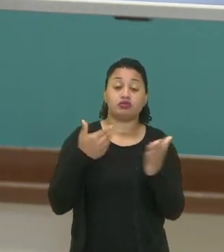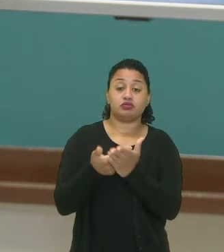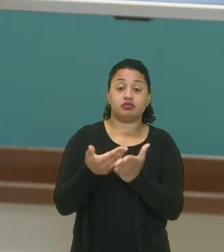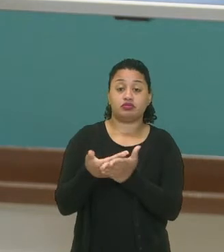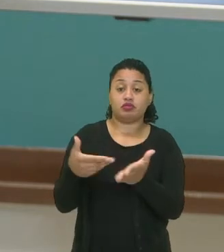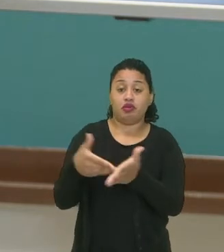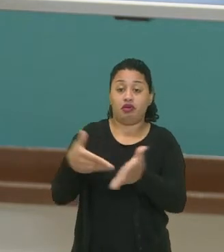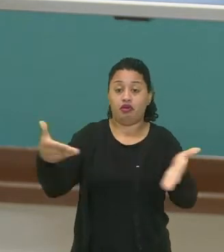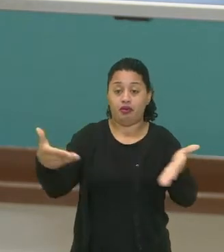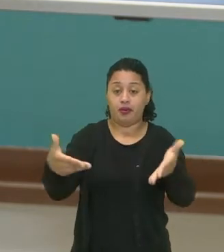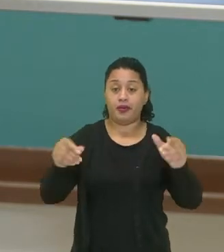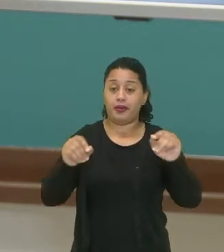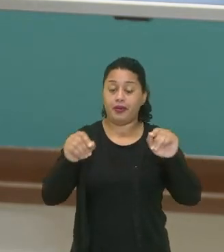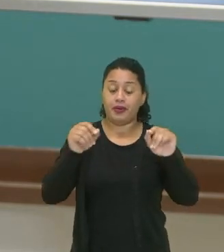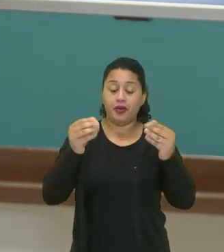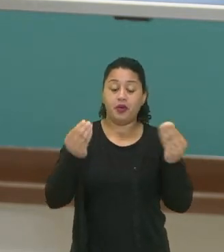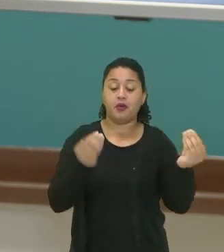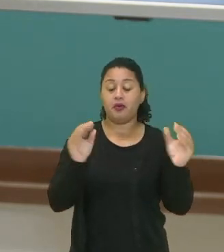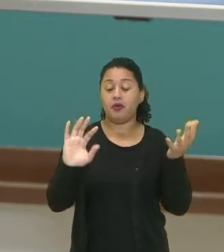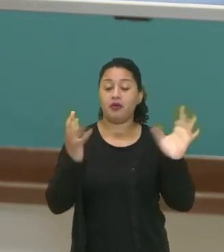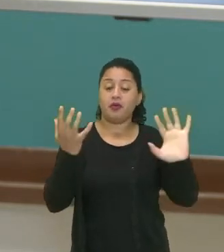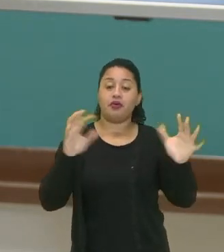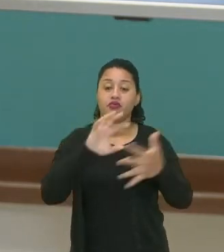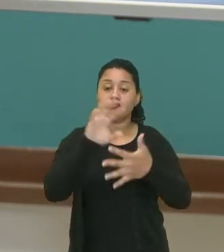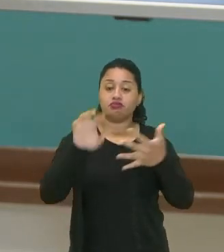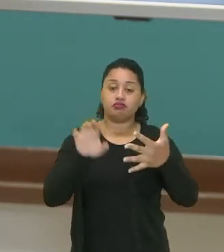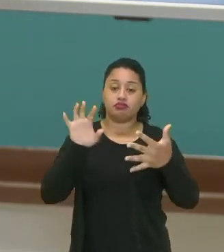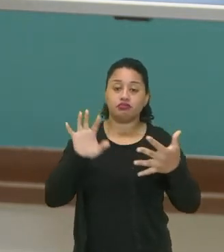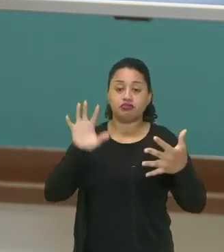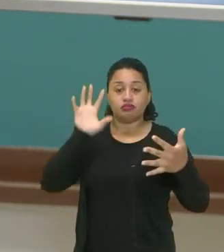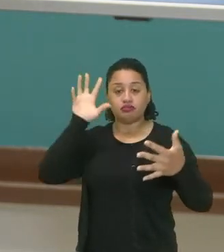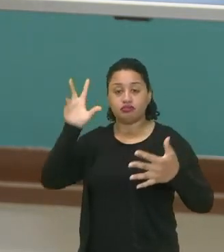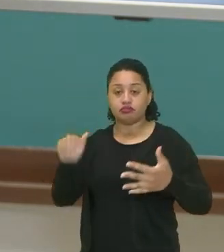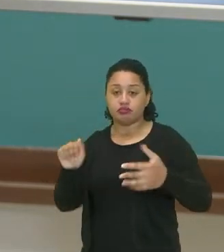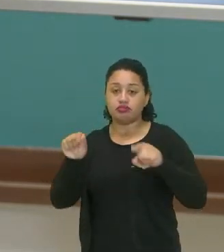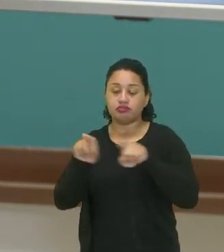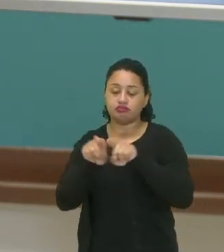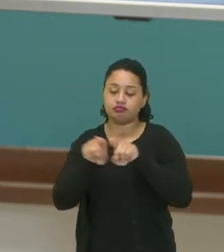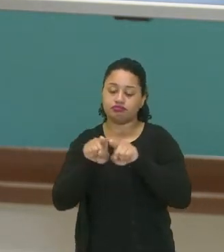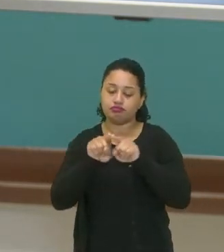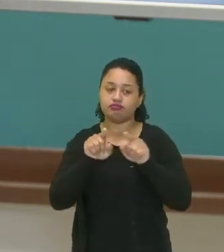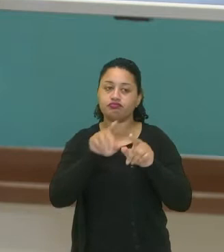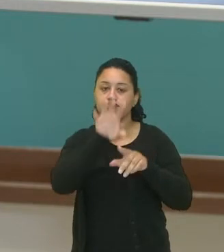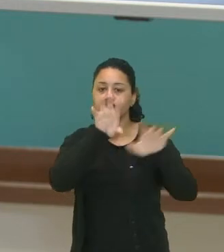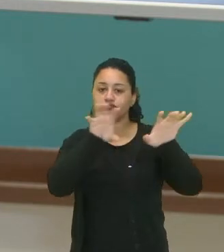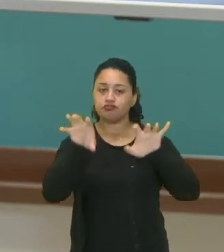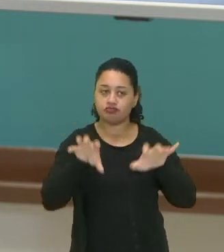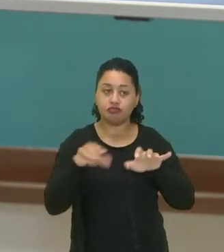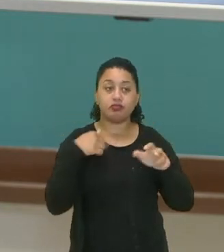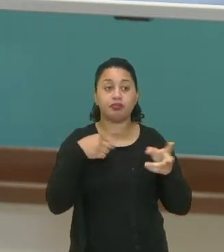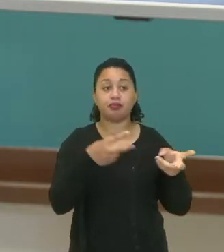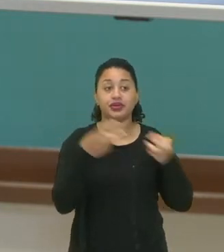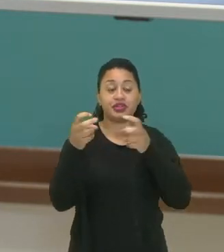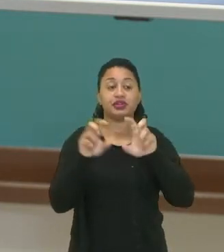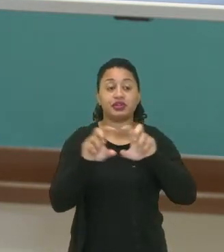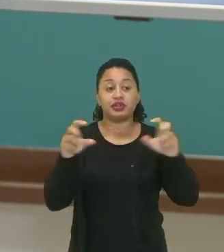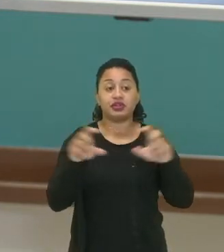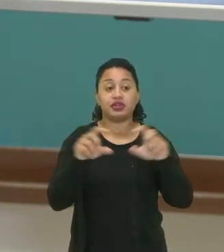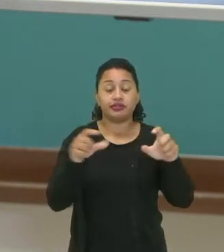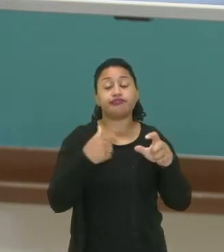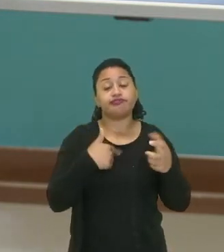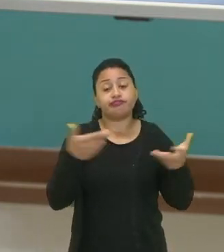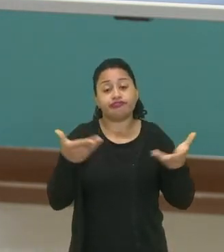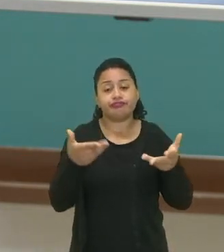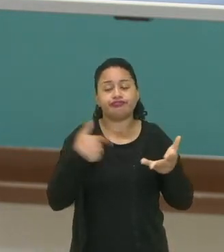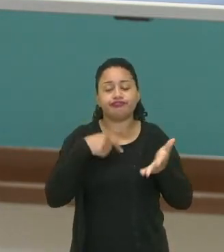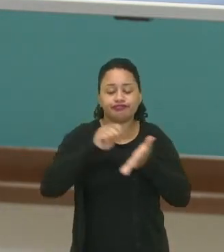sobre os climas do continente africano e sua distribuição, observe no mapa as zonas climáticas e, com suas